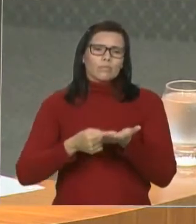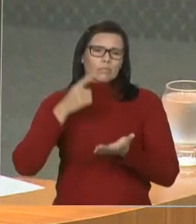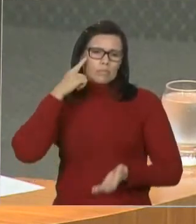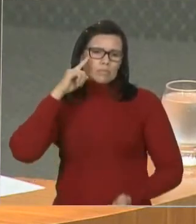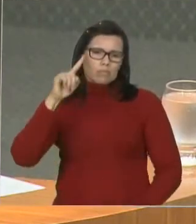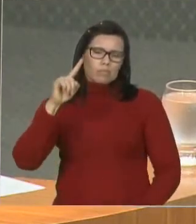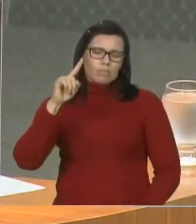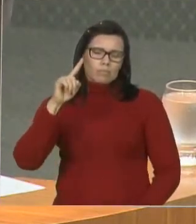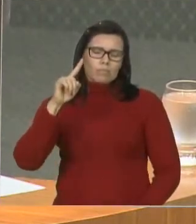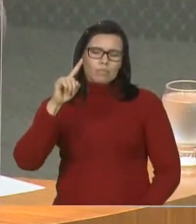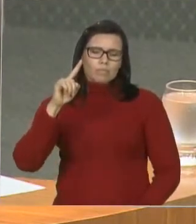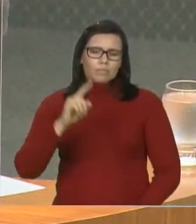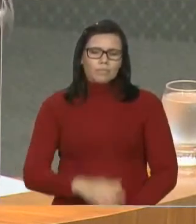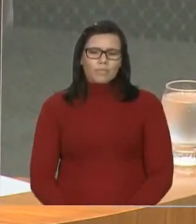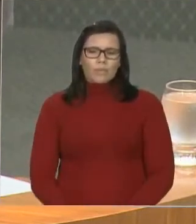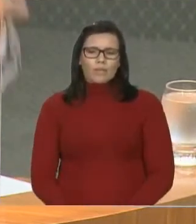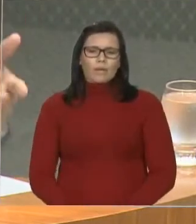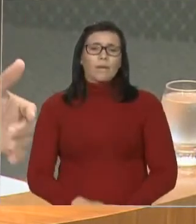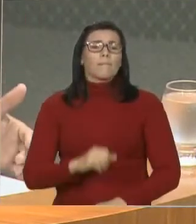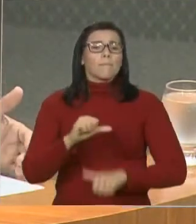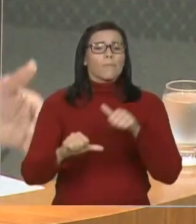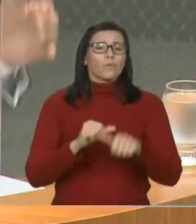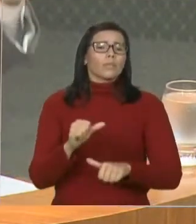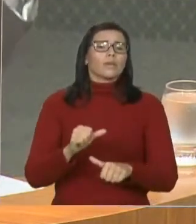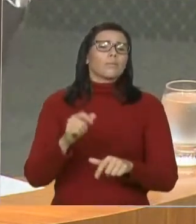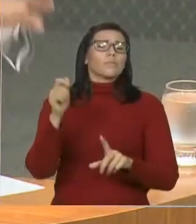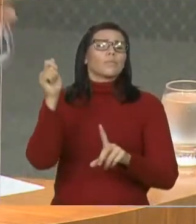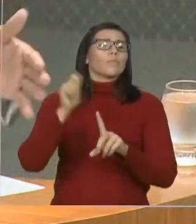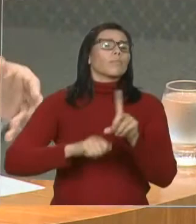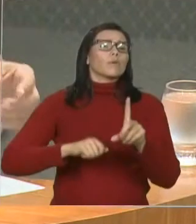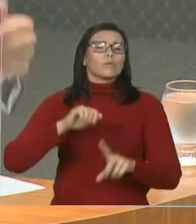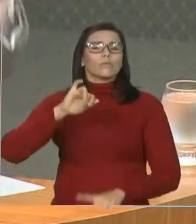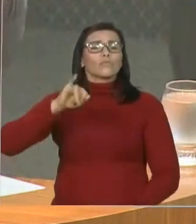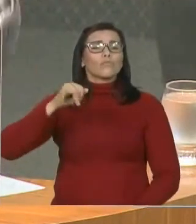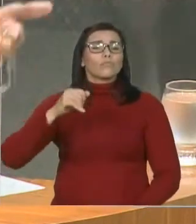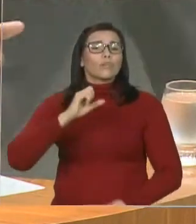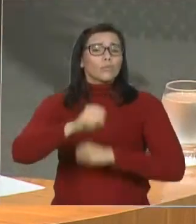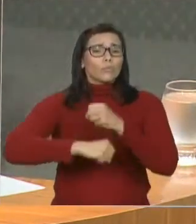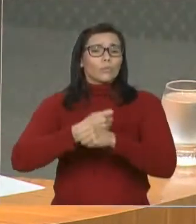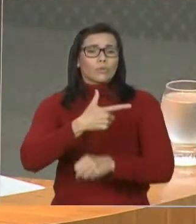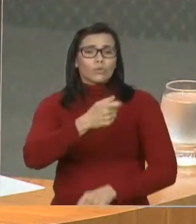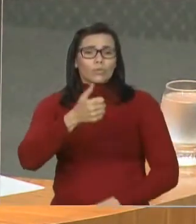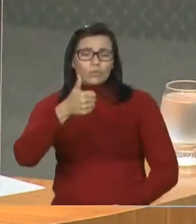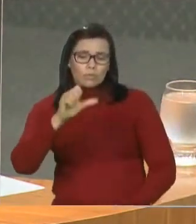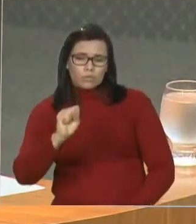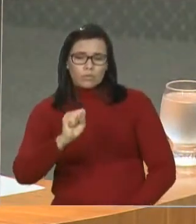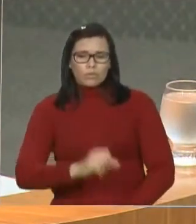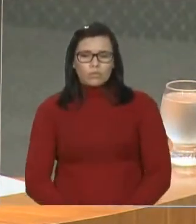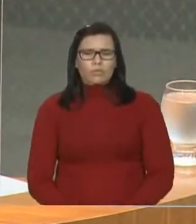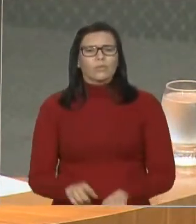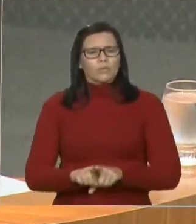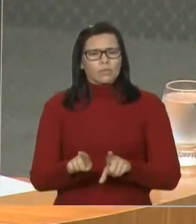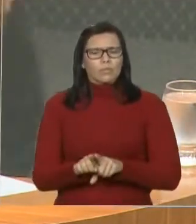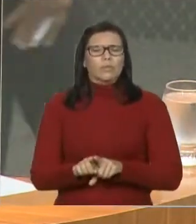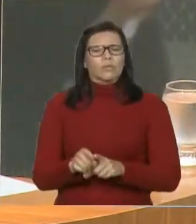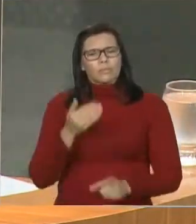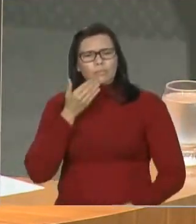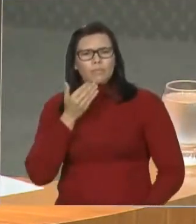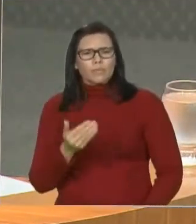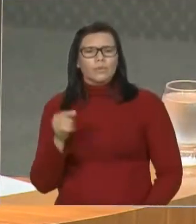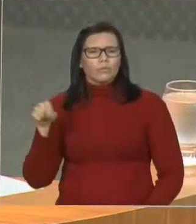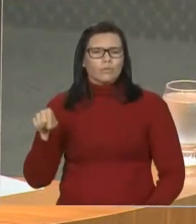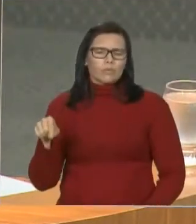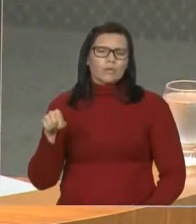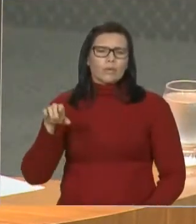para janeiro e solicitamos ao governo do estado que também solicite a CSUNB que retire a